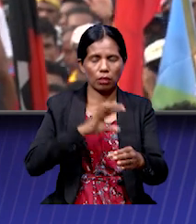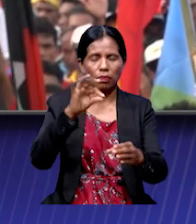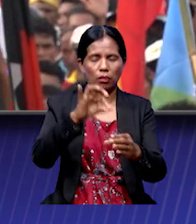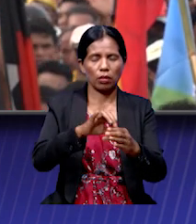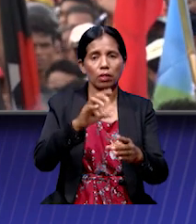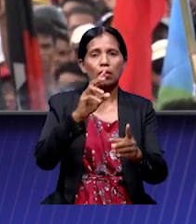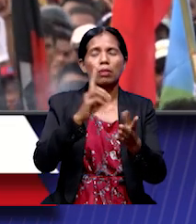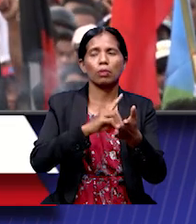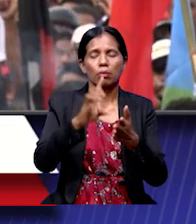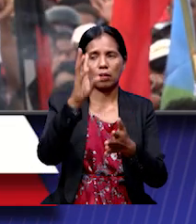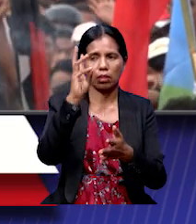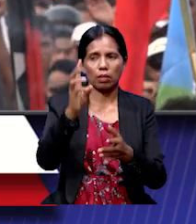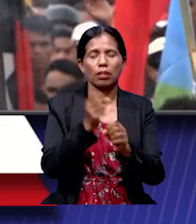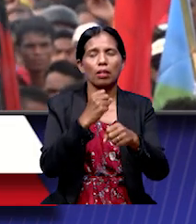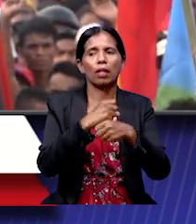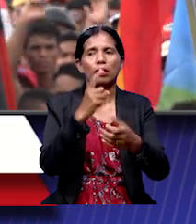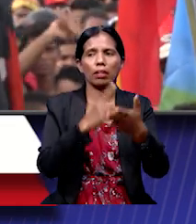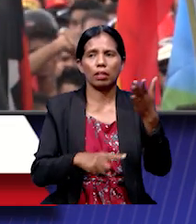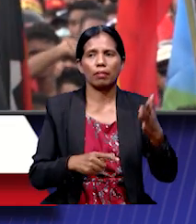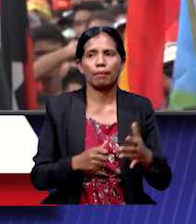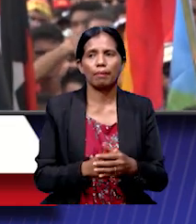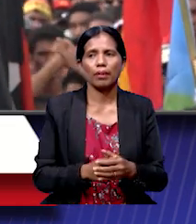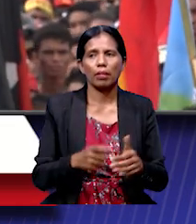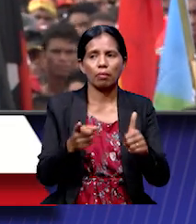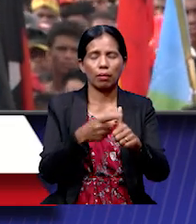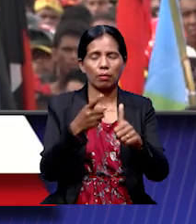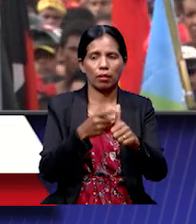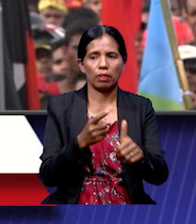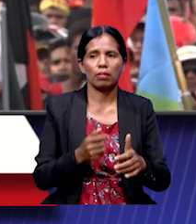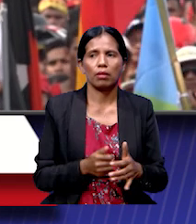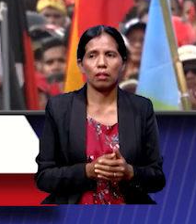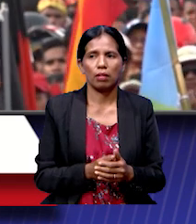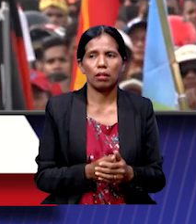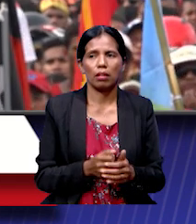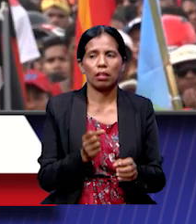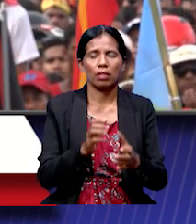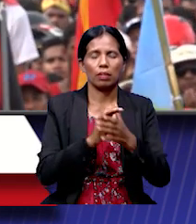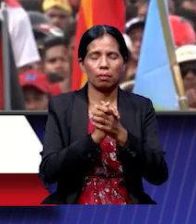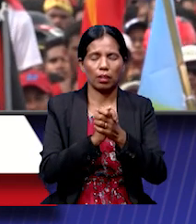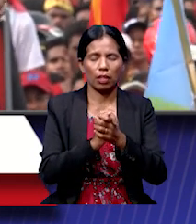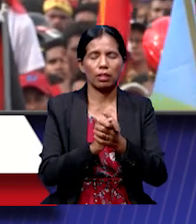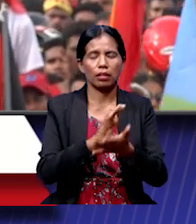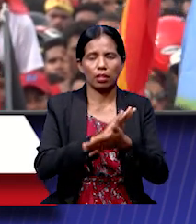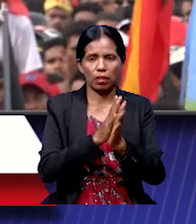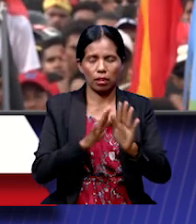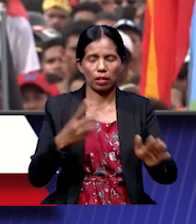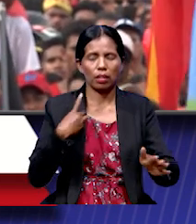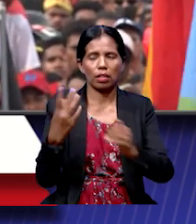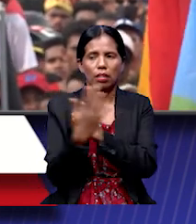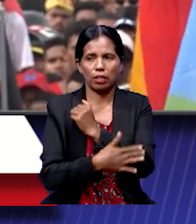ba número 6 para a tua saída. Primeiro, para a tua mente em paz, a estabilidade e também a rai.